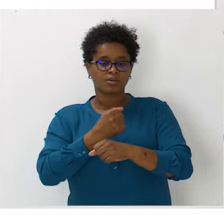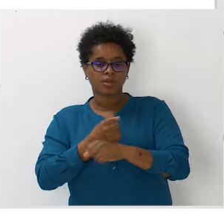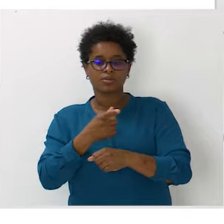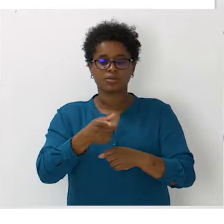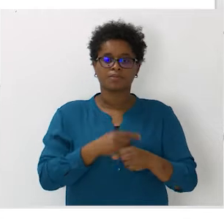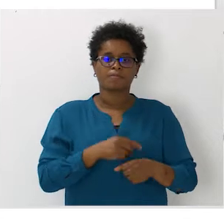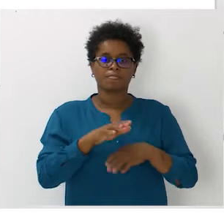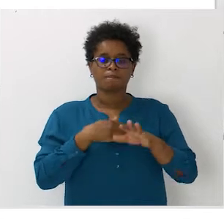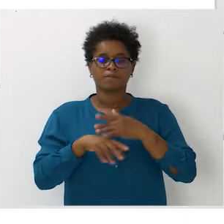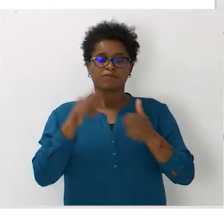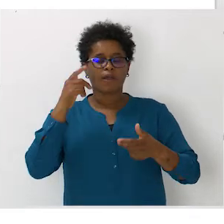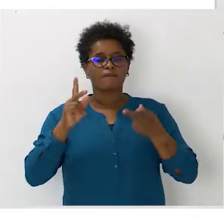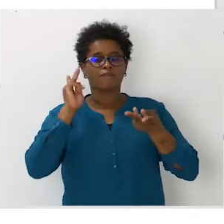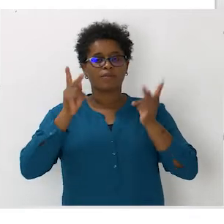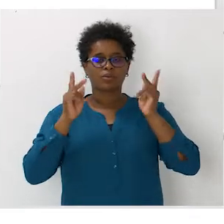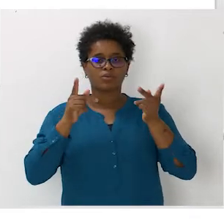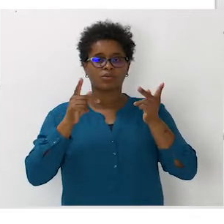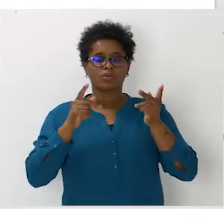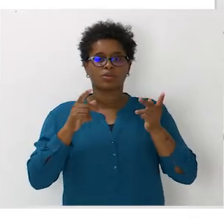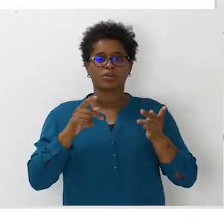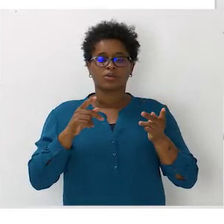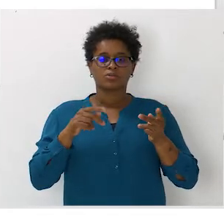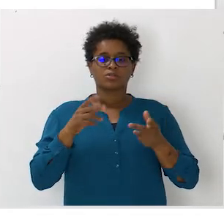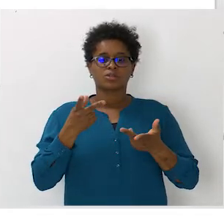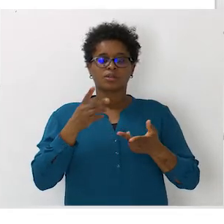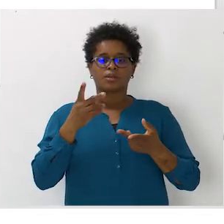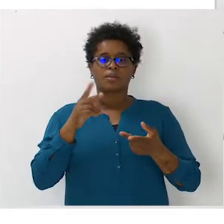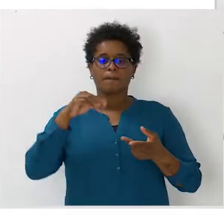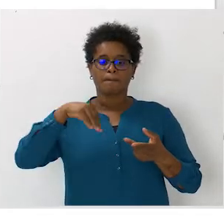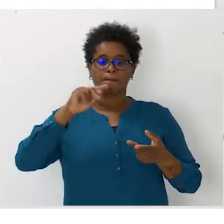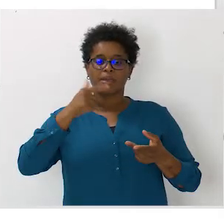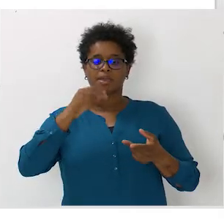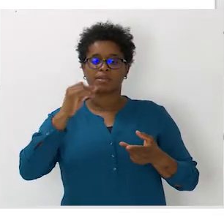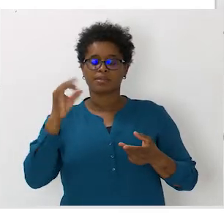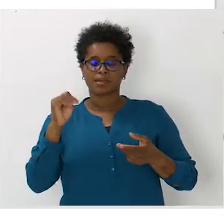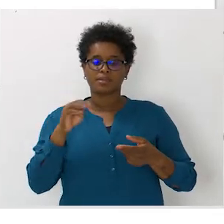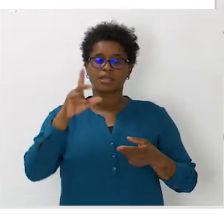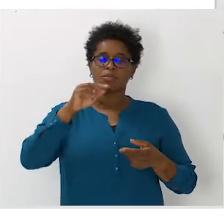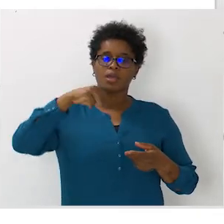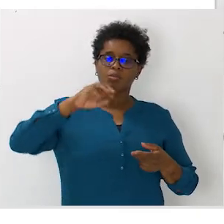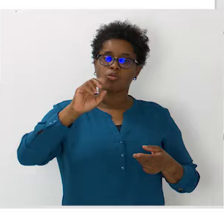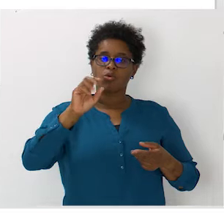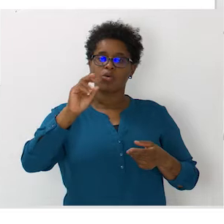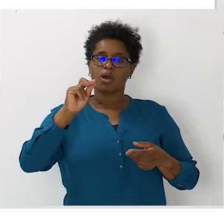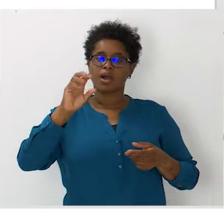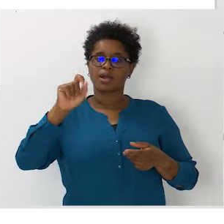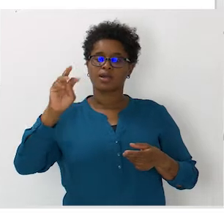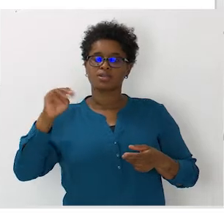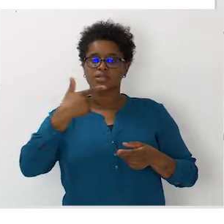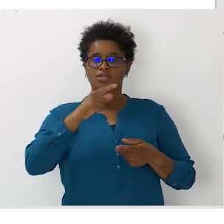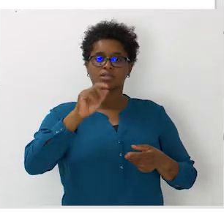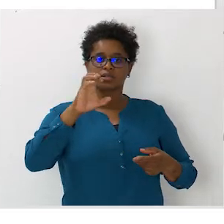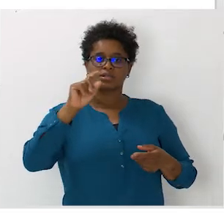com utensílios de metais, a metalurgia, também a moagem, tecelagem, a